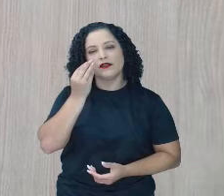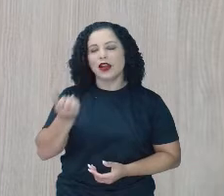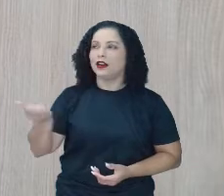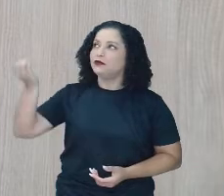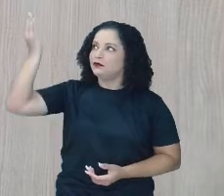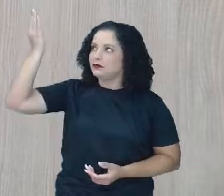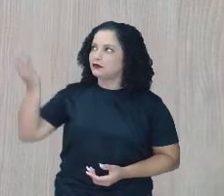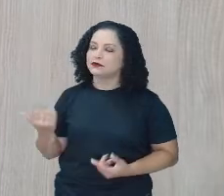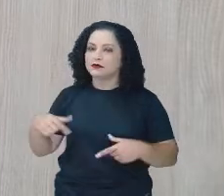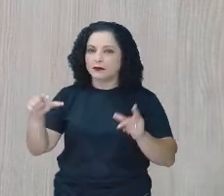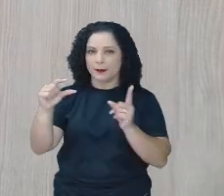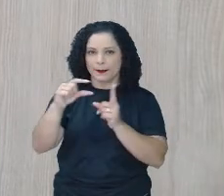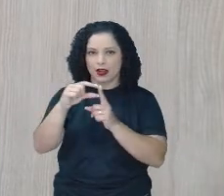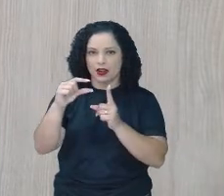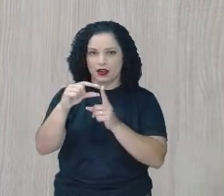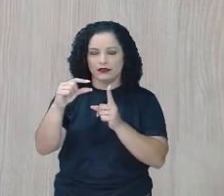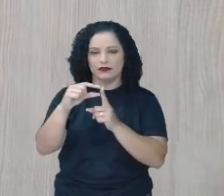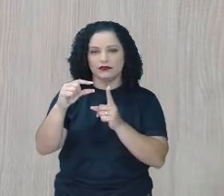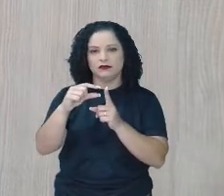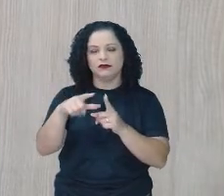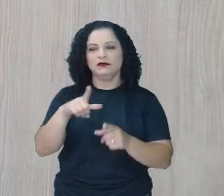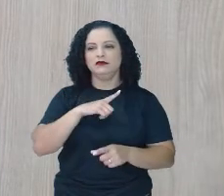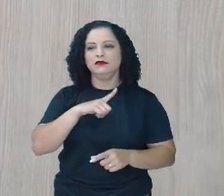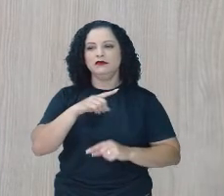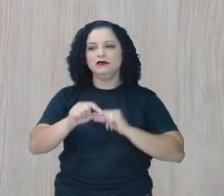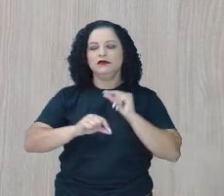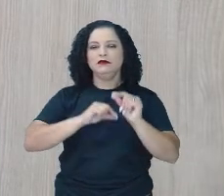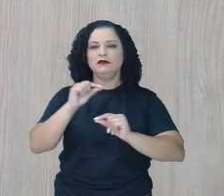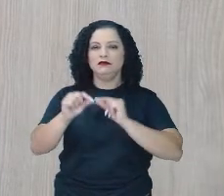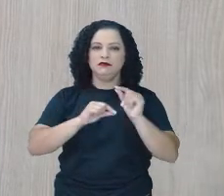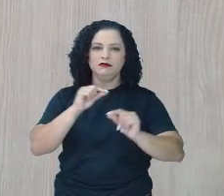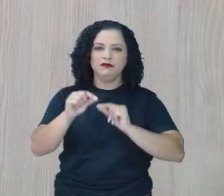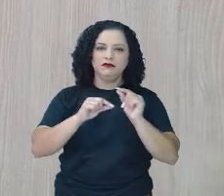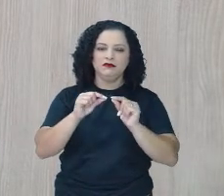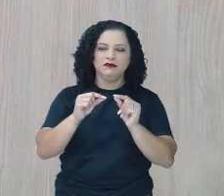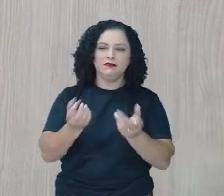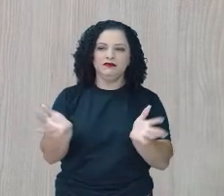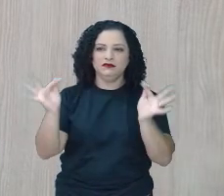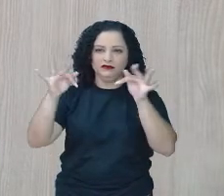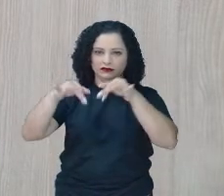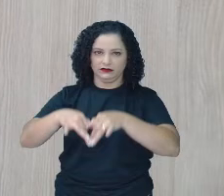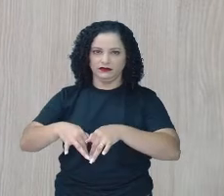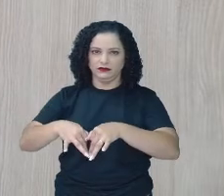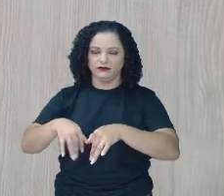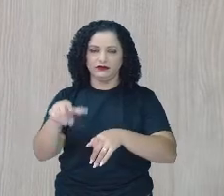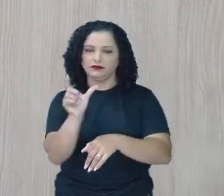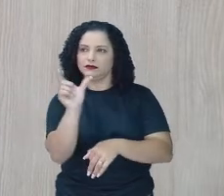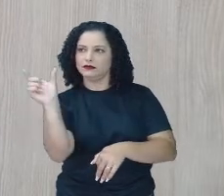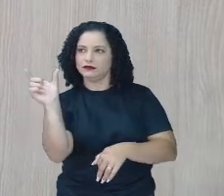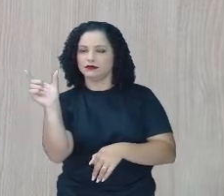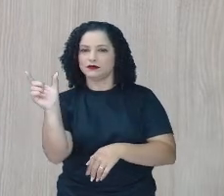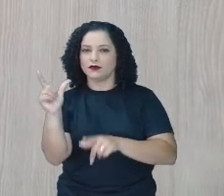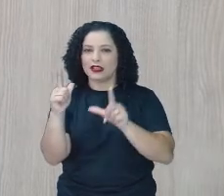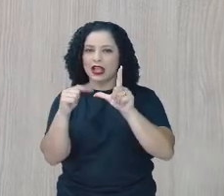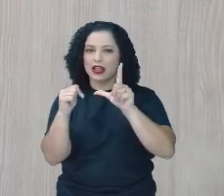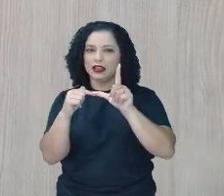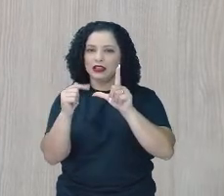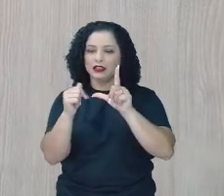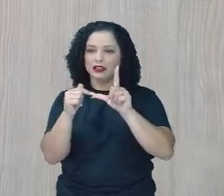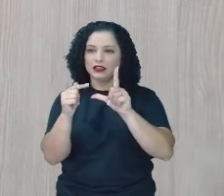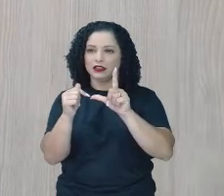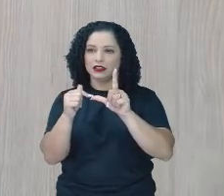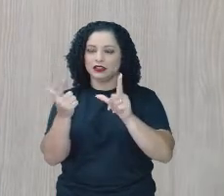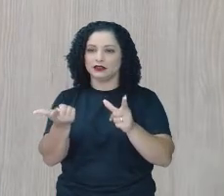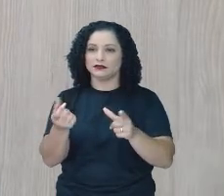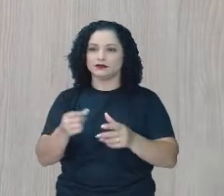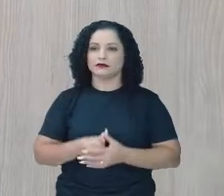essas palavras aí, elas têm a consoante final, Ó. né? Ela tem antes, aí,